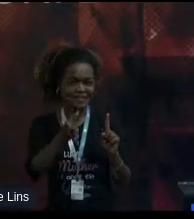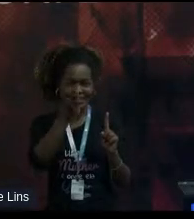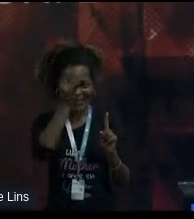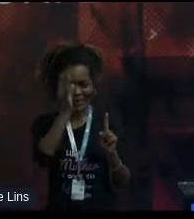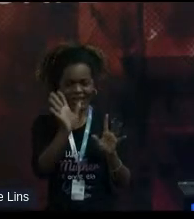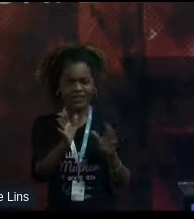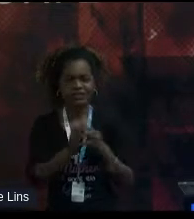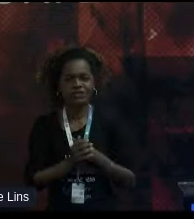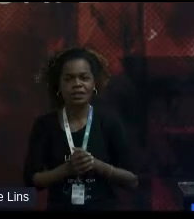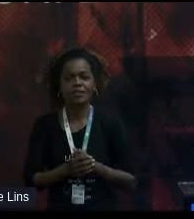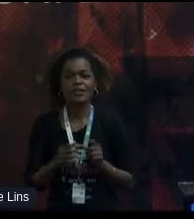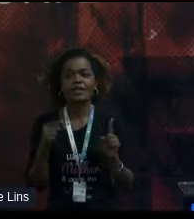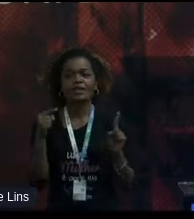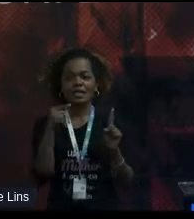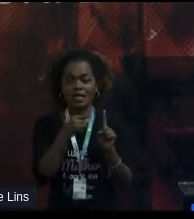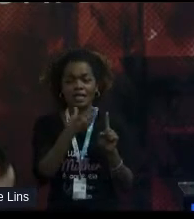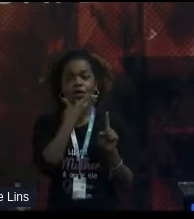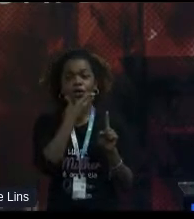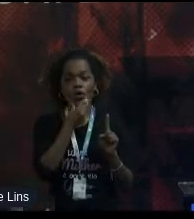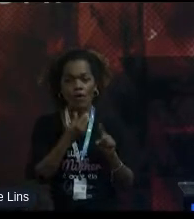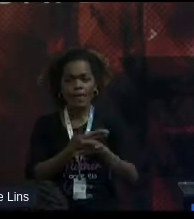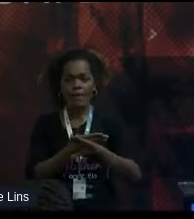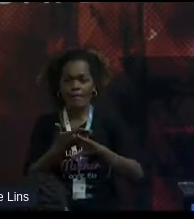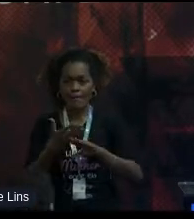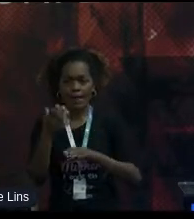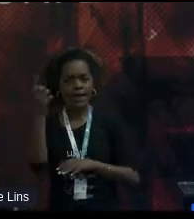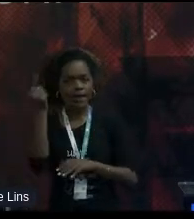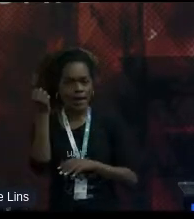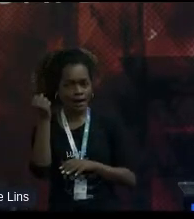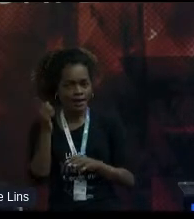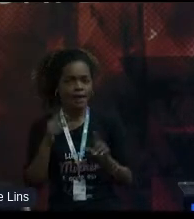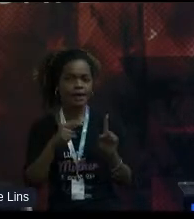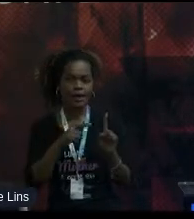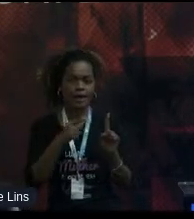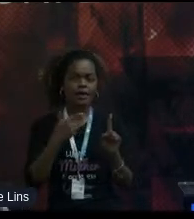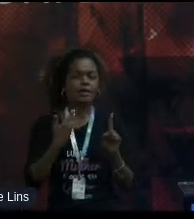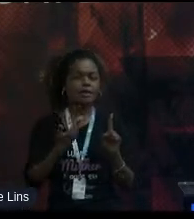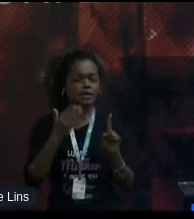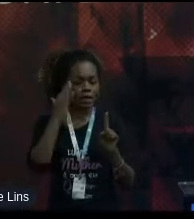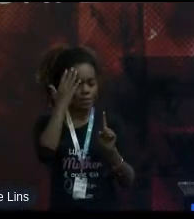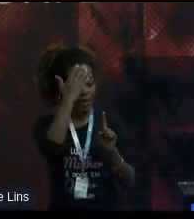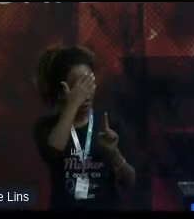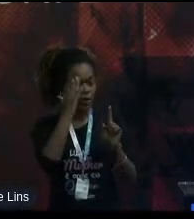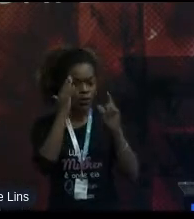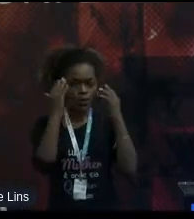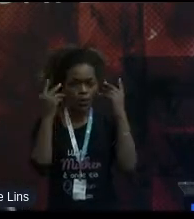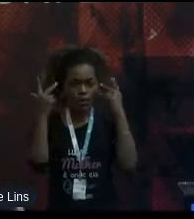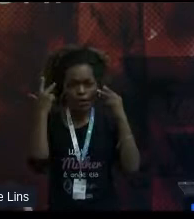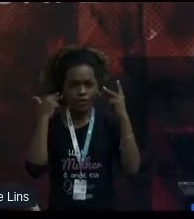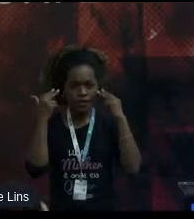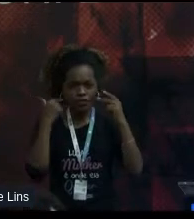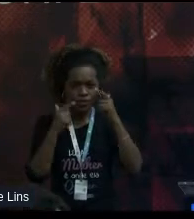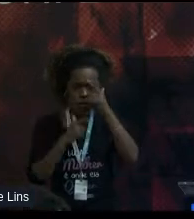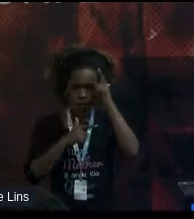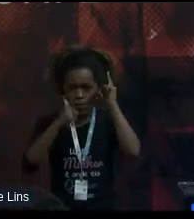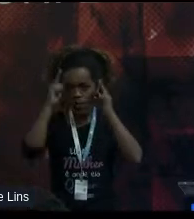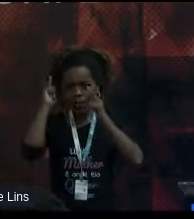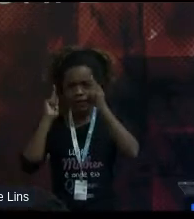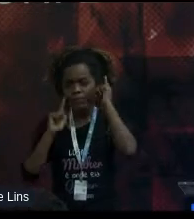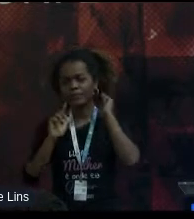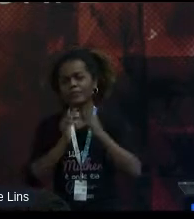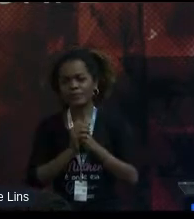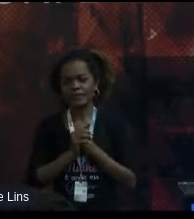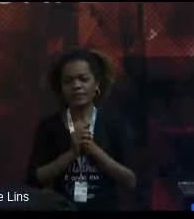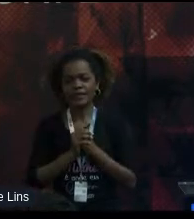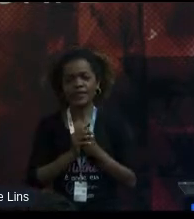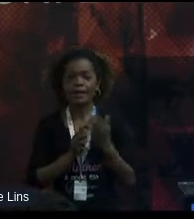Bem, eu sou um homem de pele clara também, tenho cabelo bem curtinho, tá bem cortadinho agora, mas já esteve bem maior,